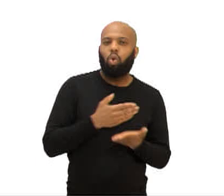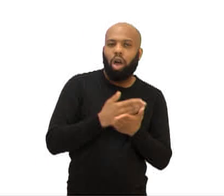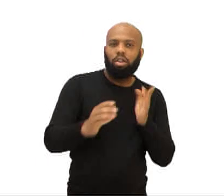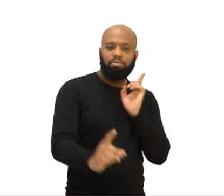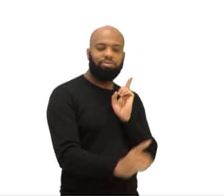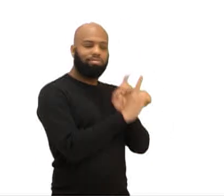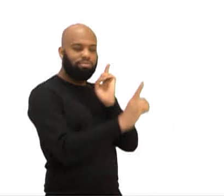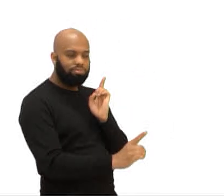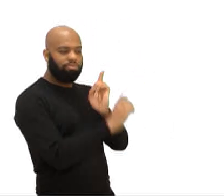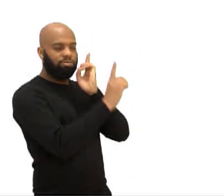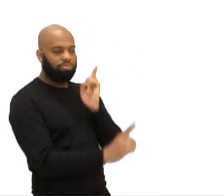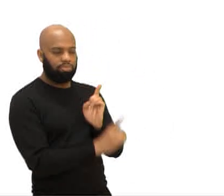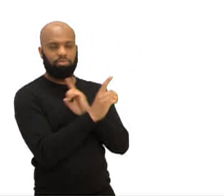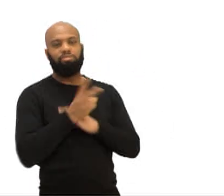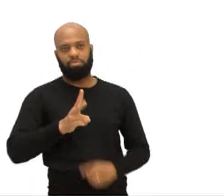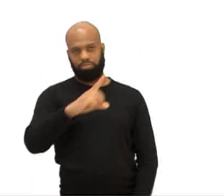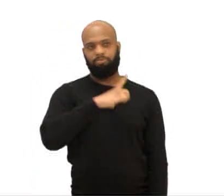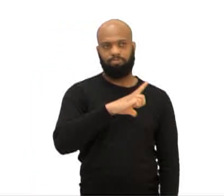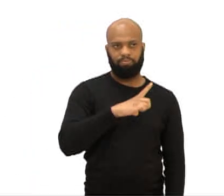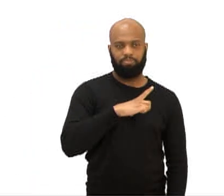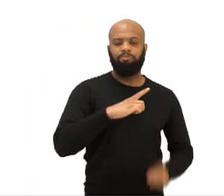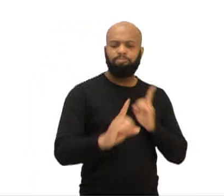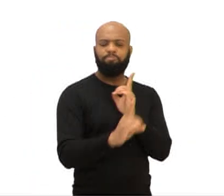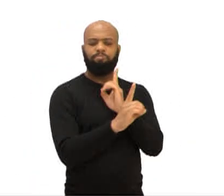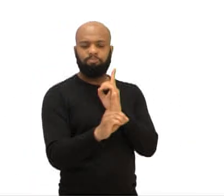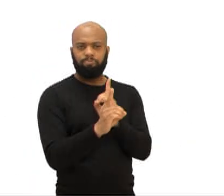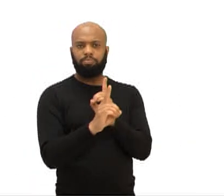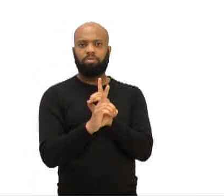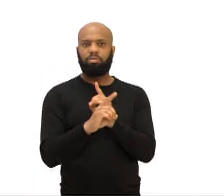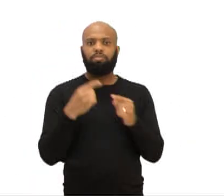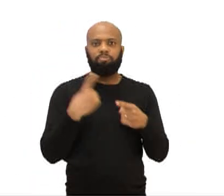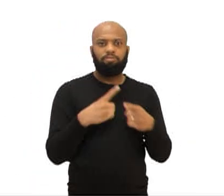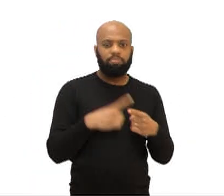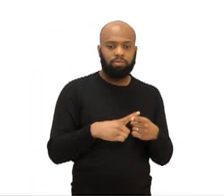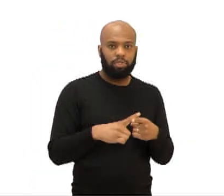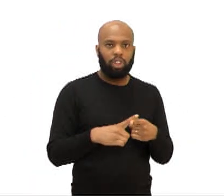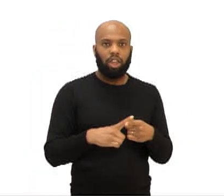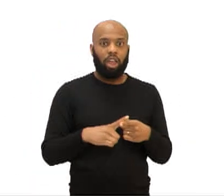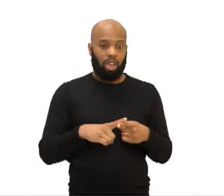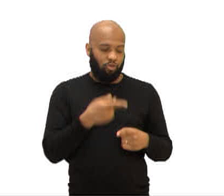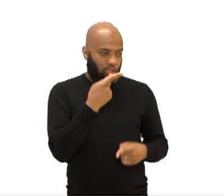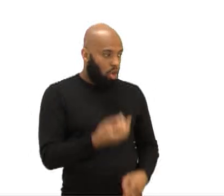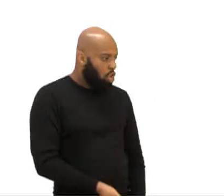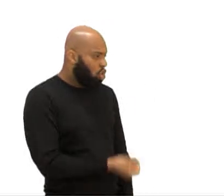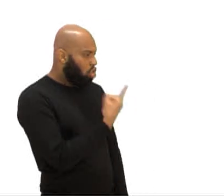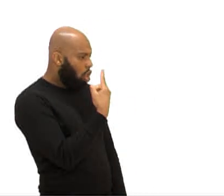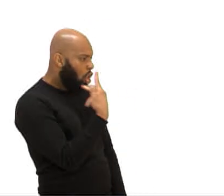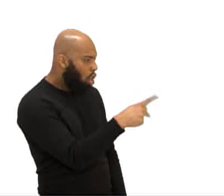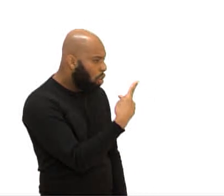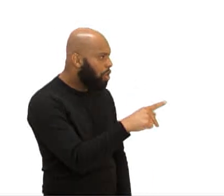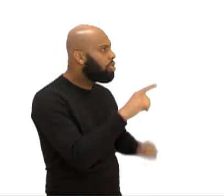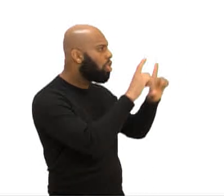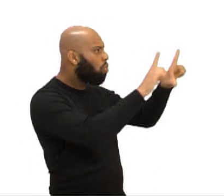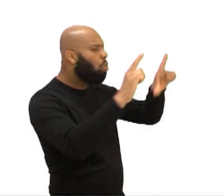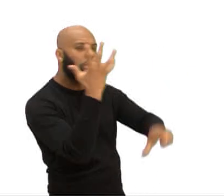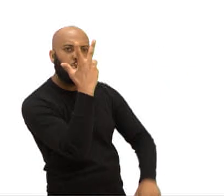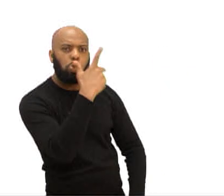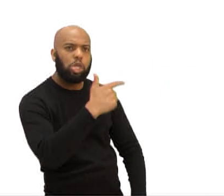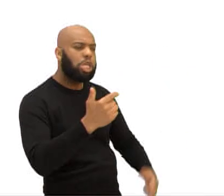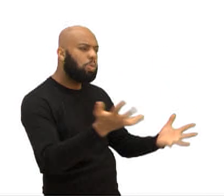se encontrar, a ter encontros constantes, desde o dia em que ele falou para ela que sua obra era fascinante,